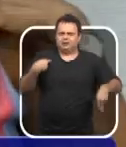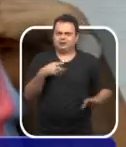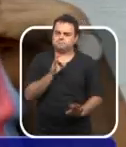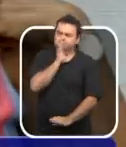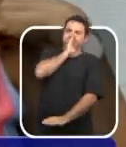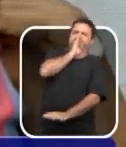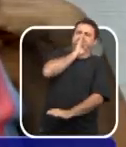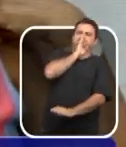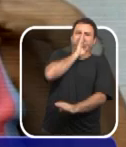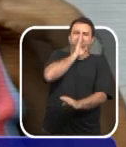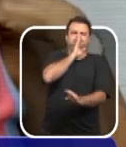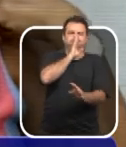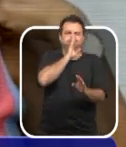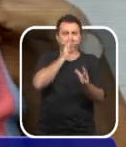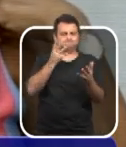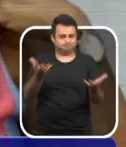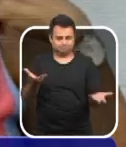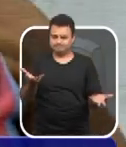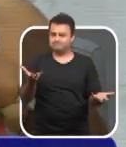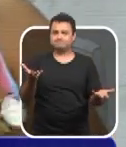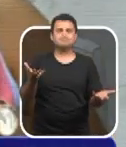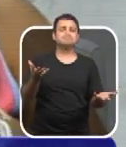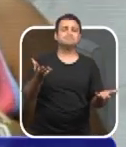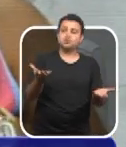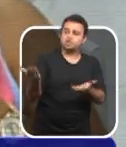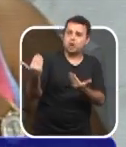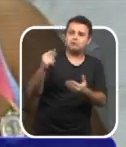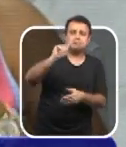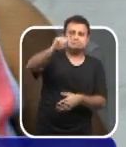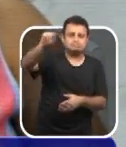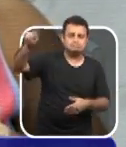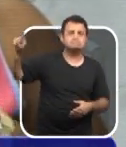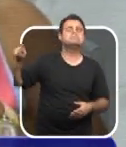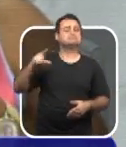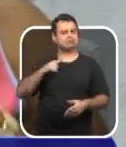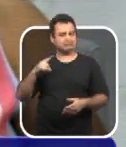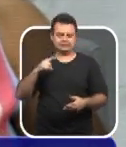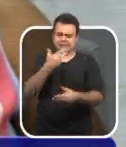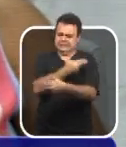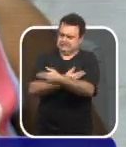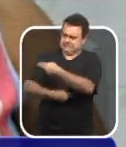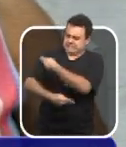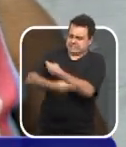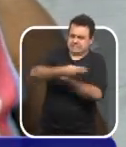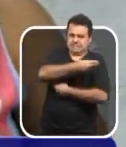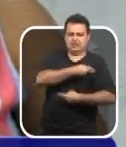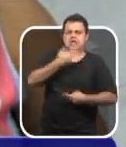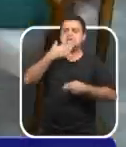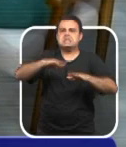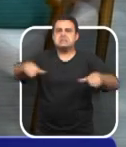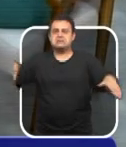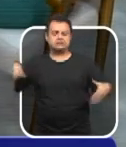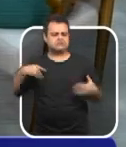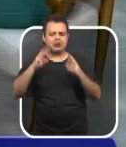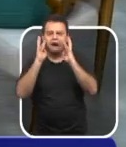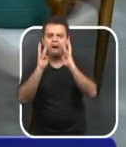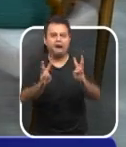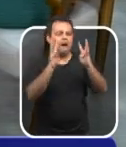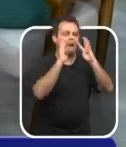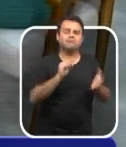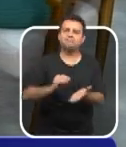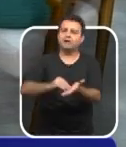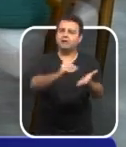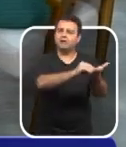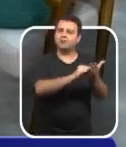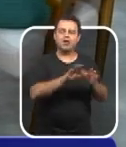ouve criança, Ariana. Não ouve a criança. Infelizmente, a nossa criança, o nosso adolescente... A criança, nem a gente, né? Não se